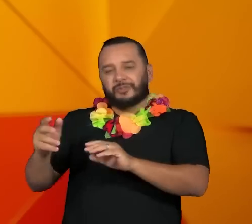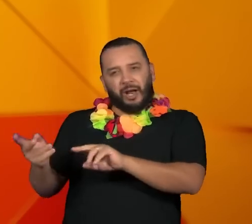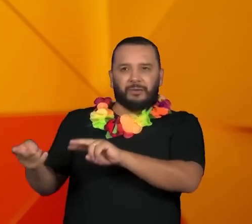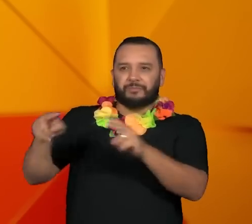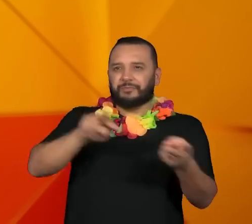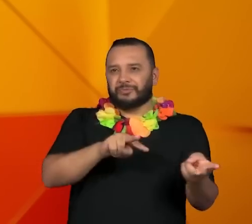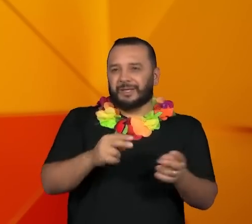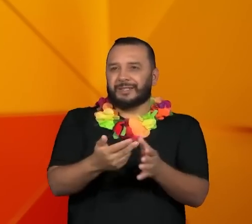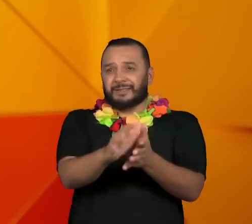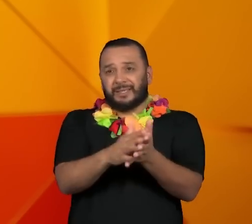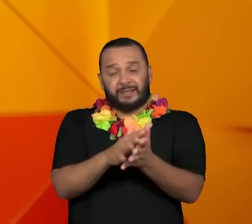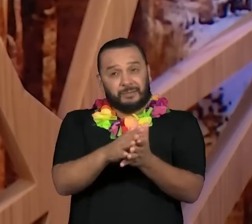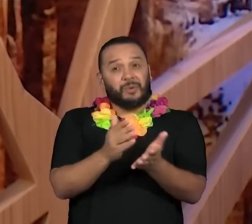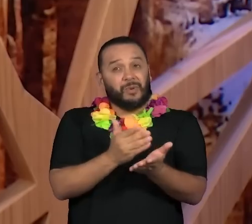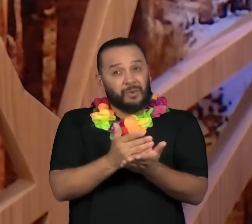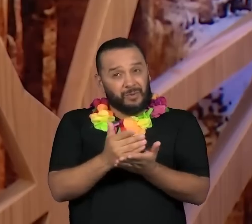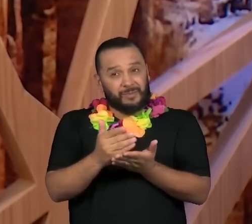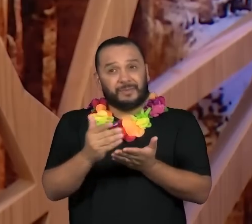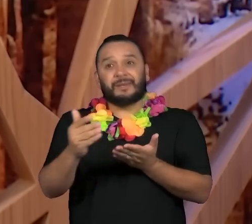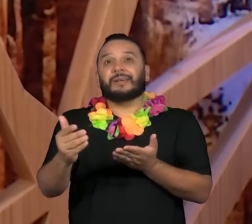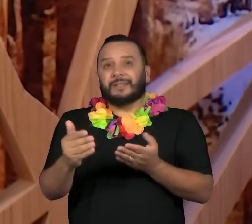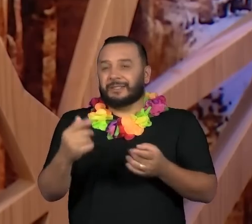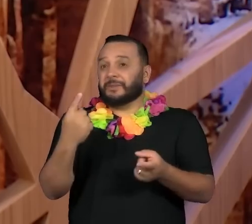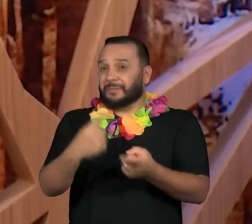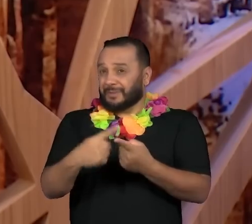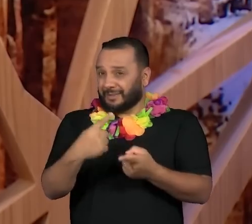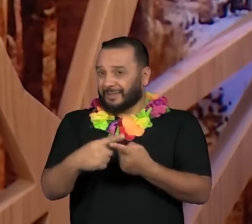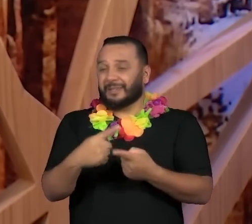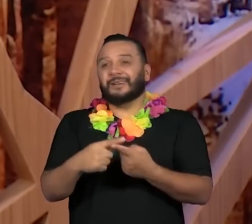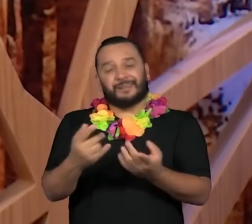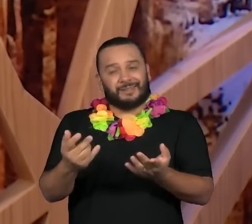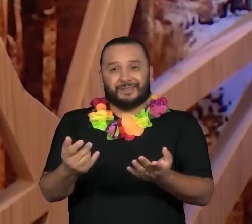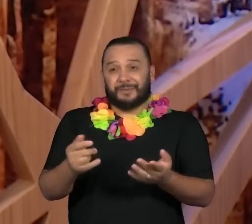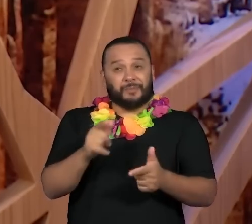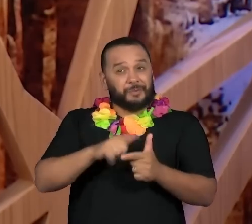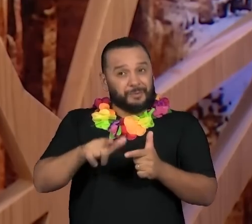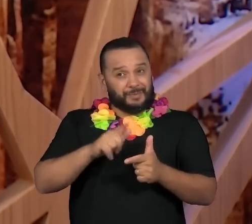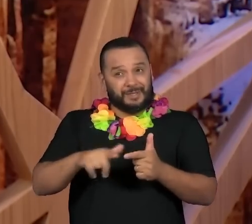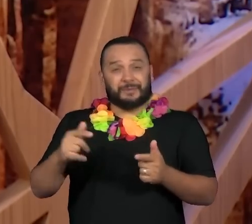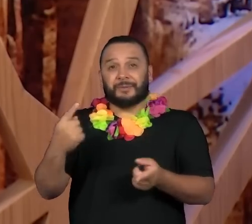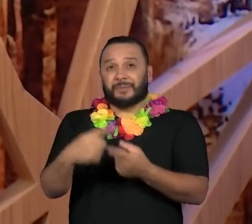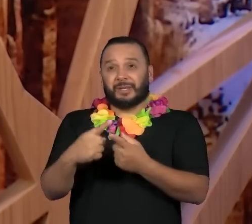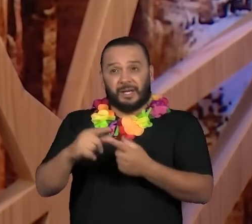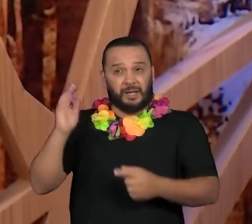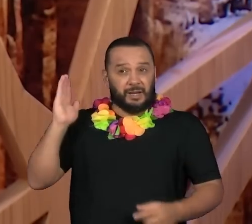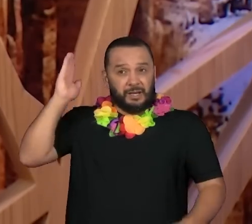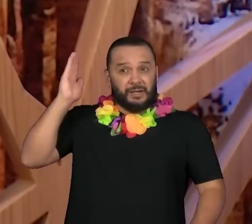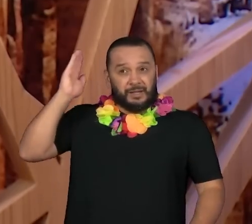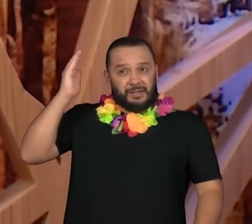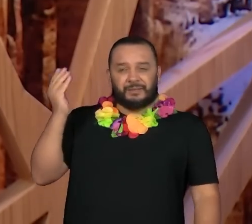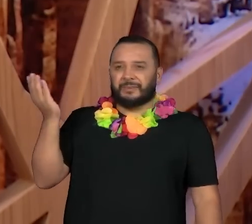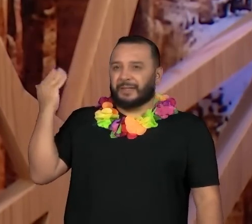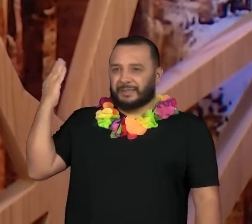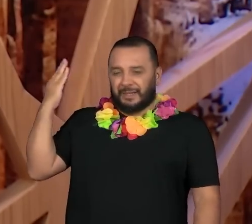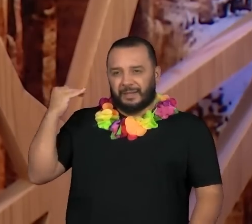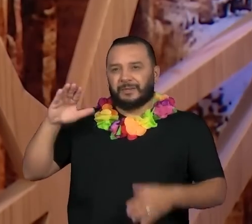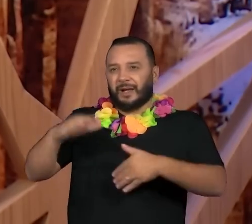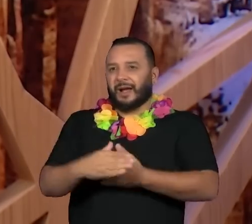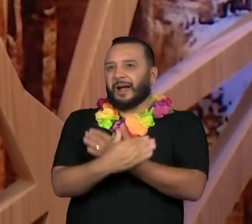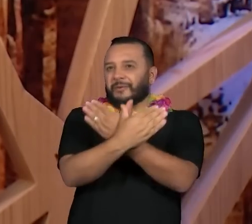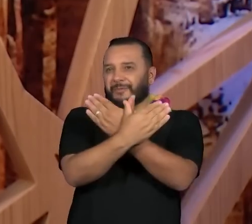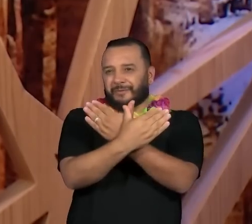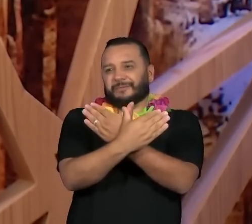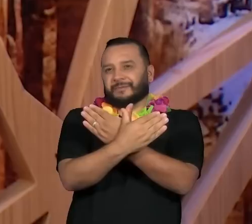e no começo não deu muito certo, porque era uma paixão de torcedor, inclusive era torcida organizada Gaviões da Fiel. Aí se